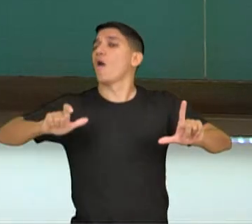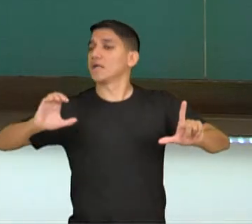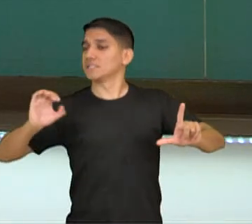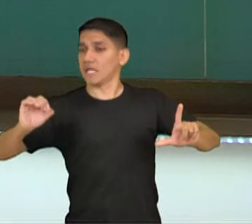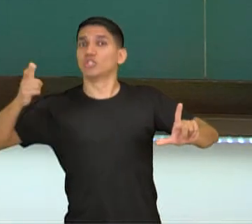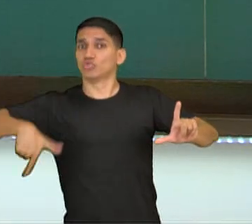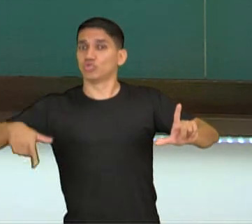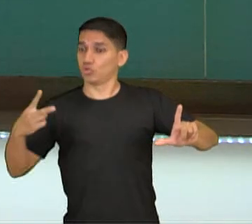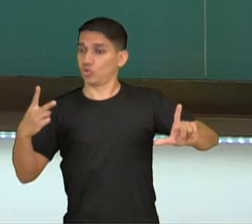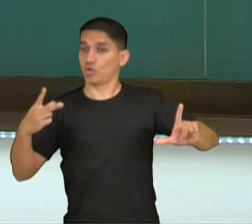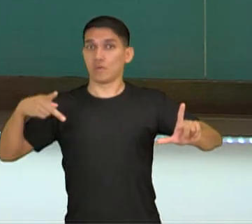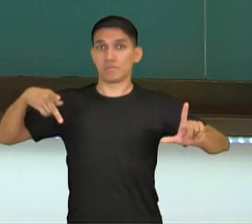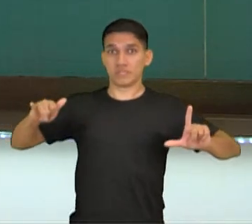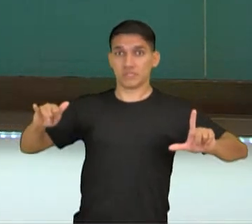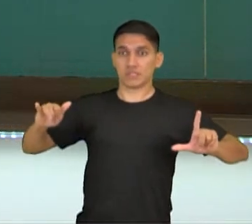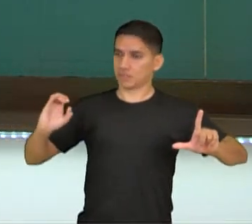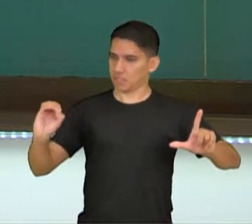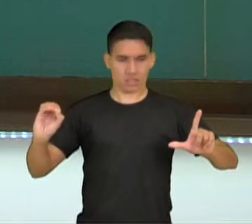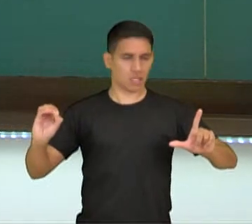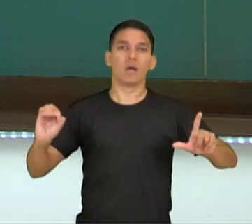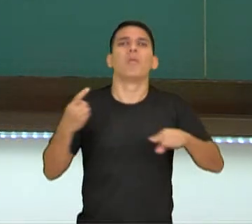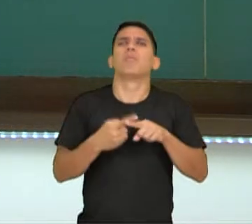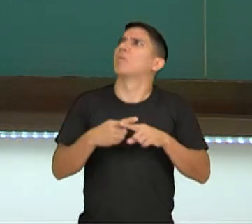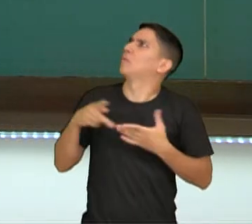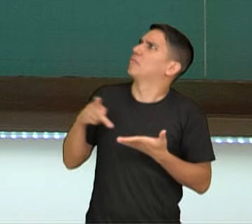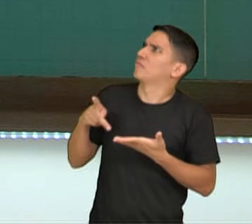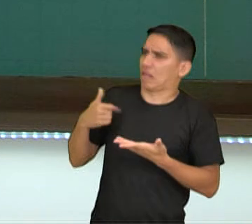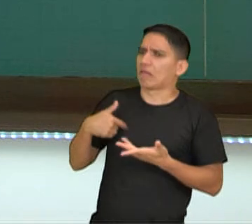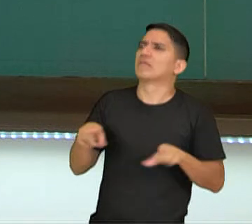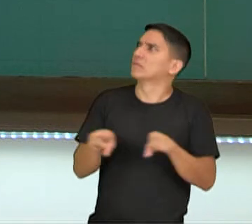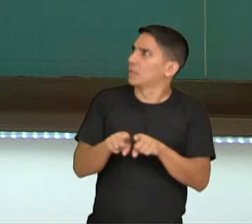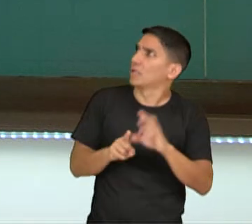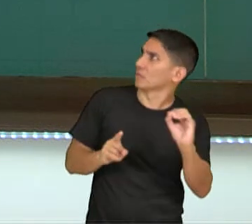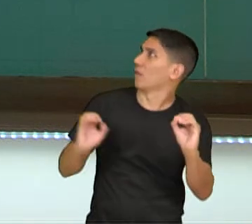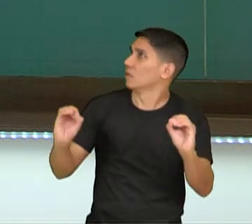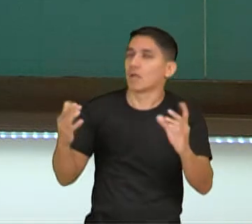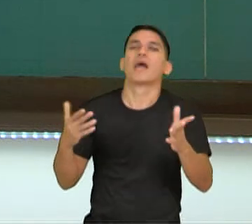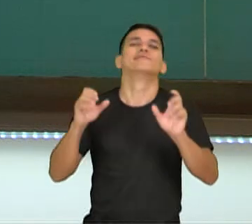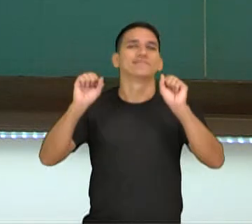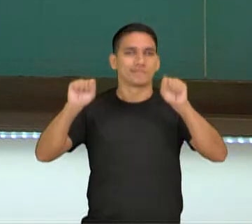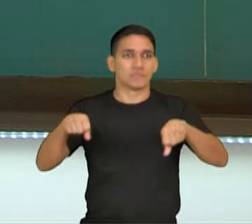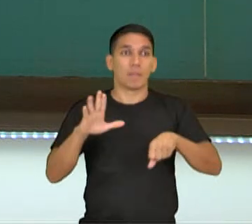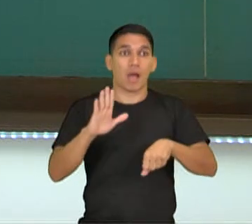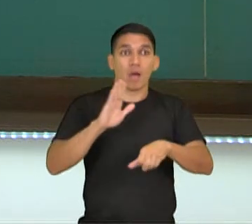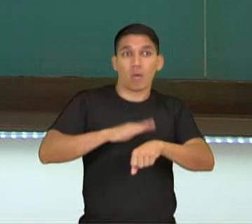no 2π. Mas por quê, professora? Aqui eu também tive 0. Sim, só que aqui,